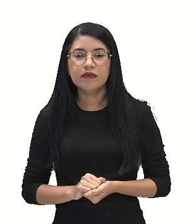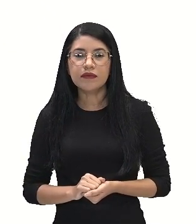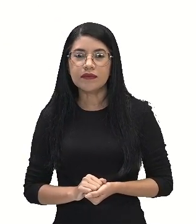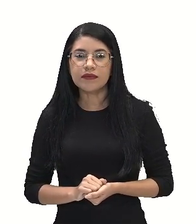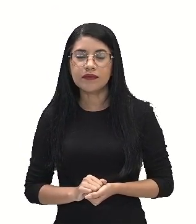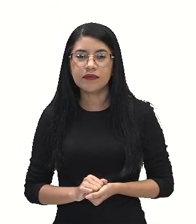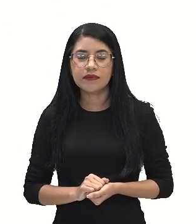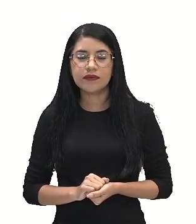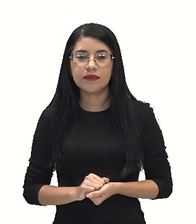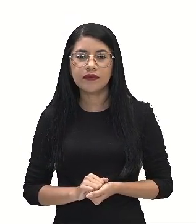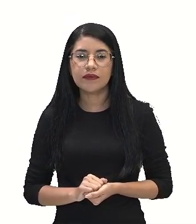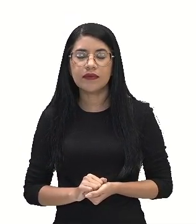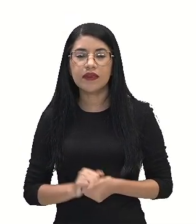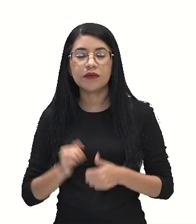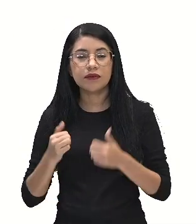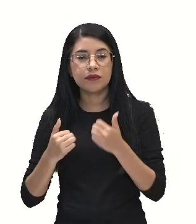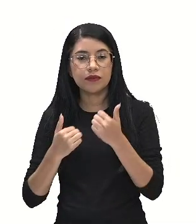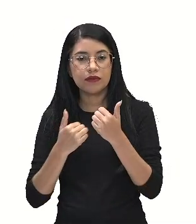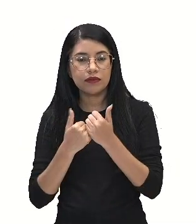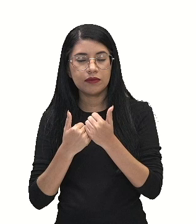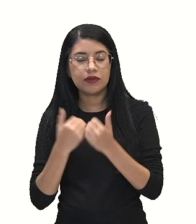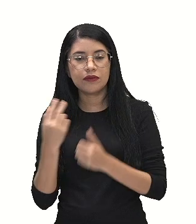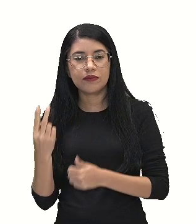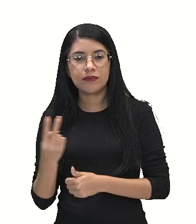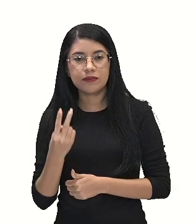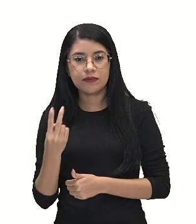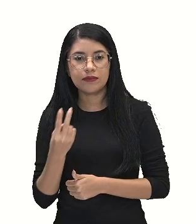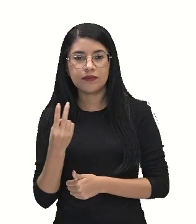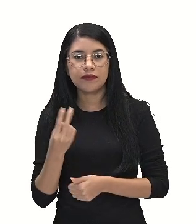Muito bem, vamos substituir os valores que nós temos aí.